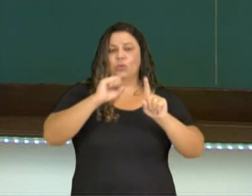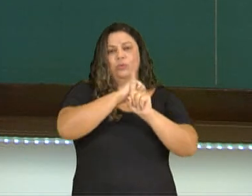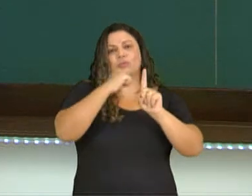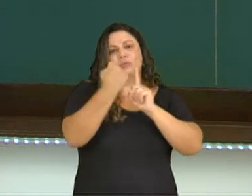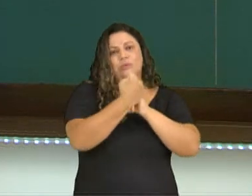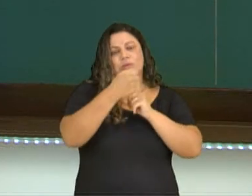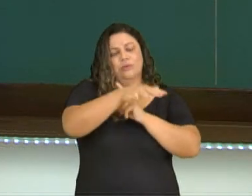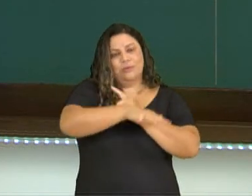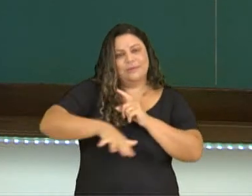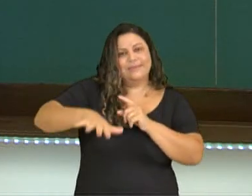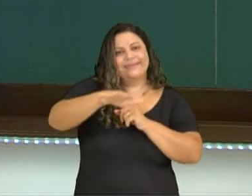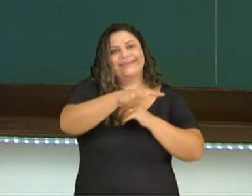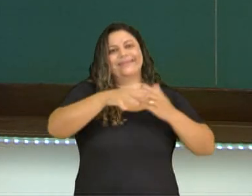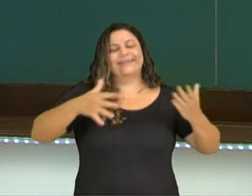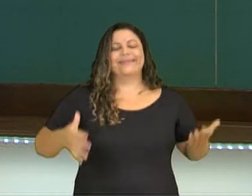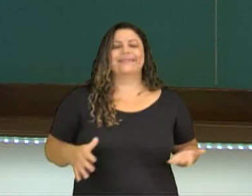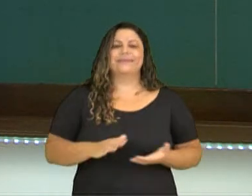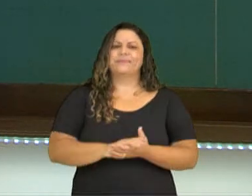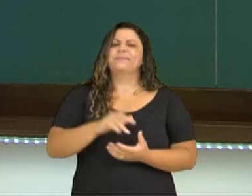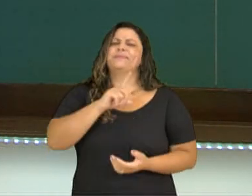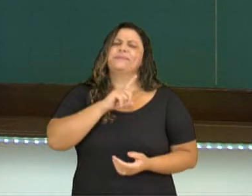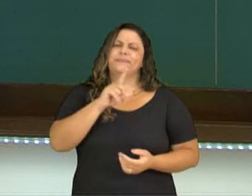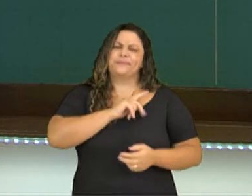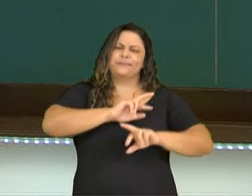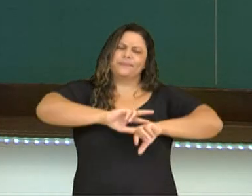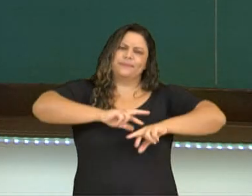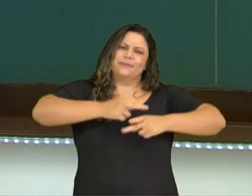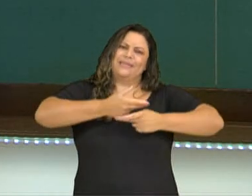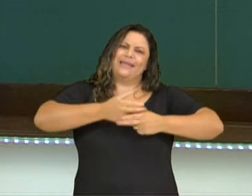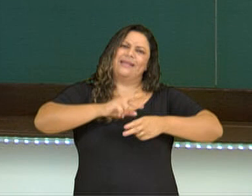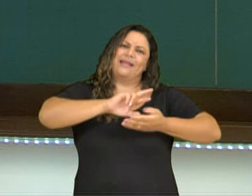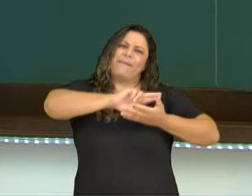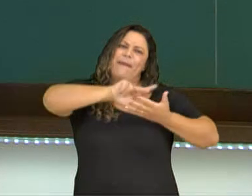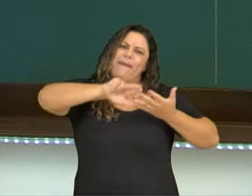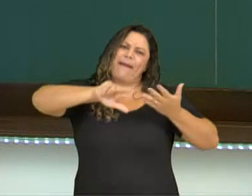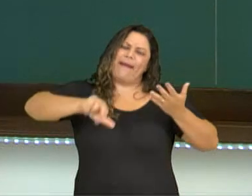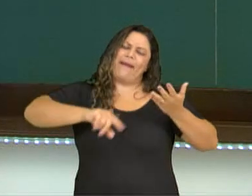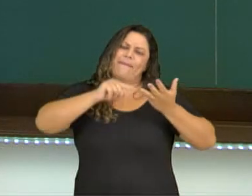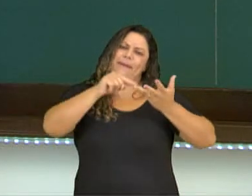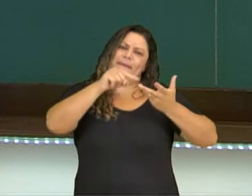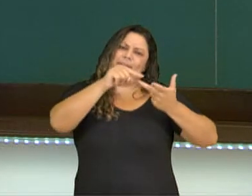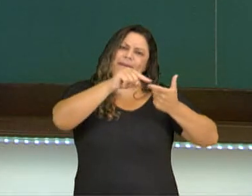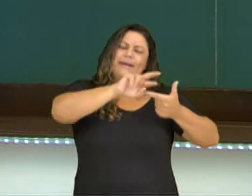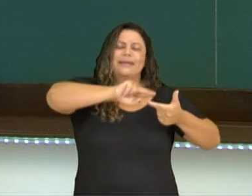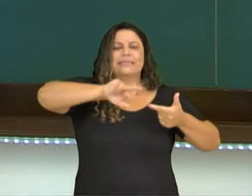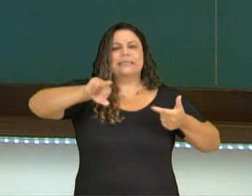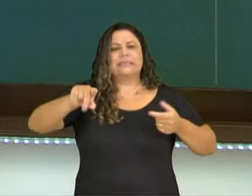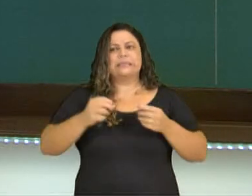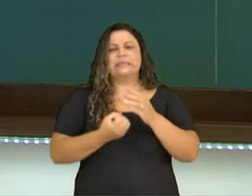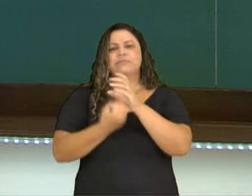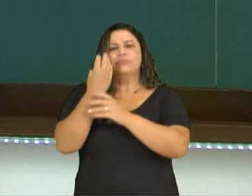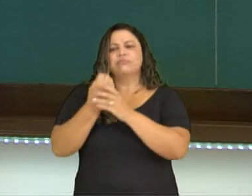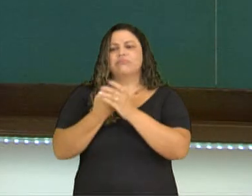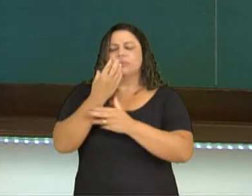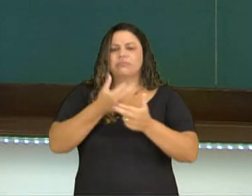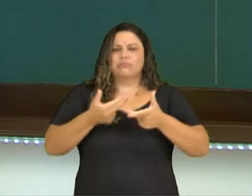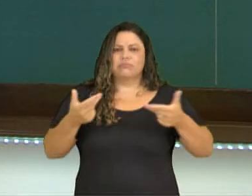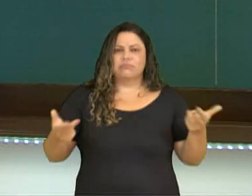a gente tem aí várias regras que são geralmente criadas para estabelecer